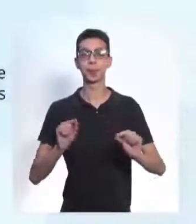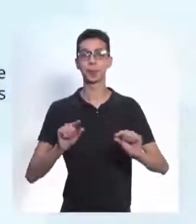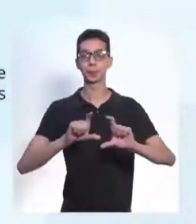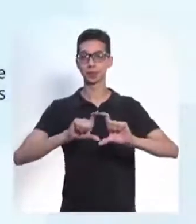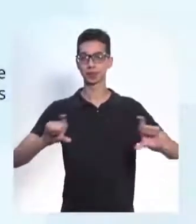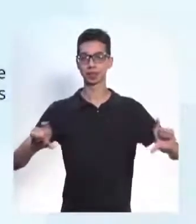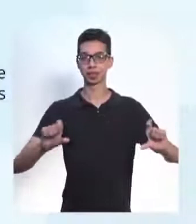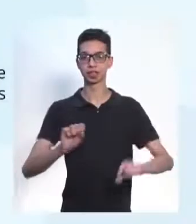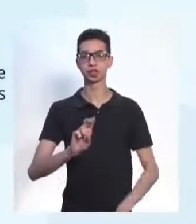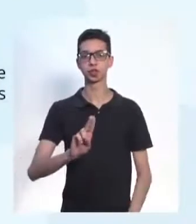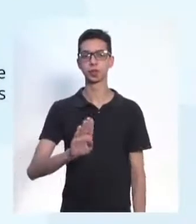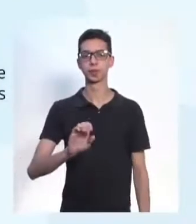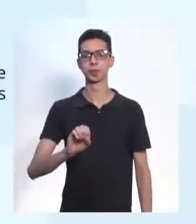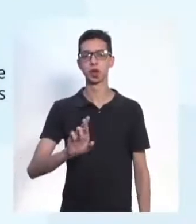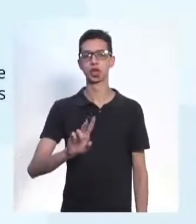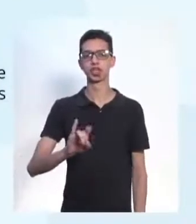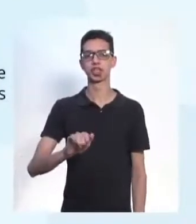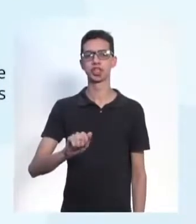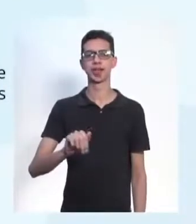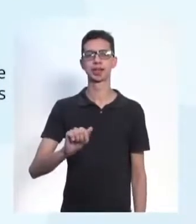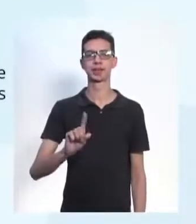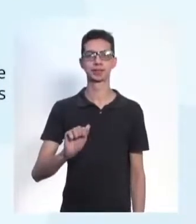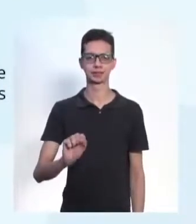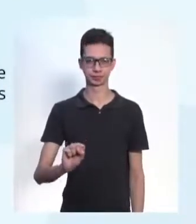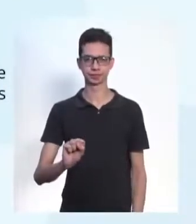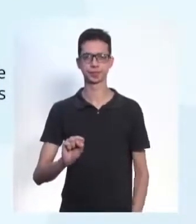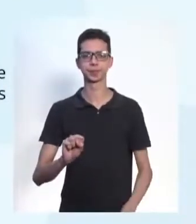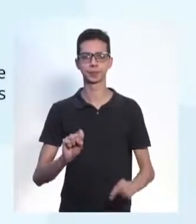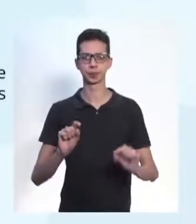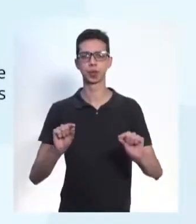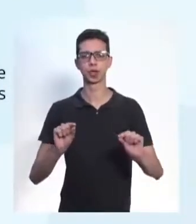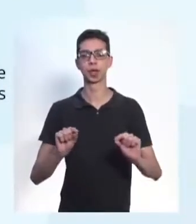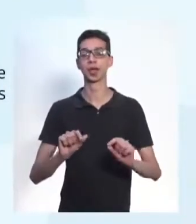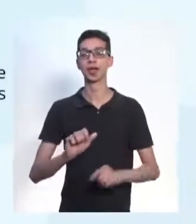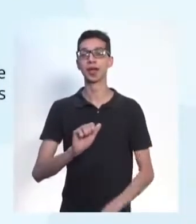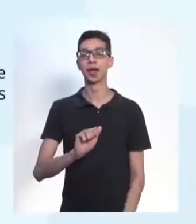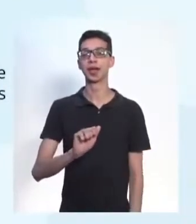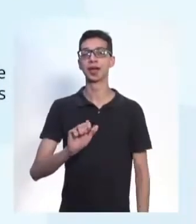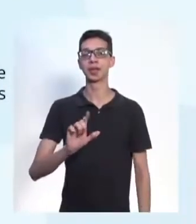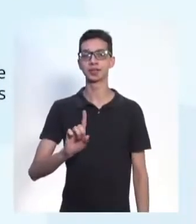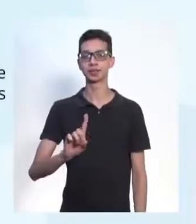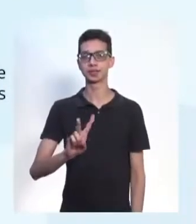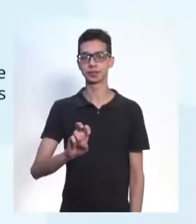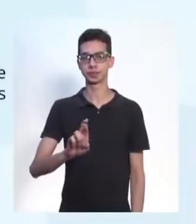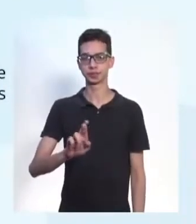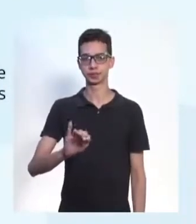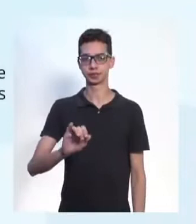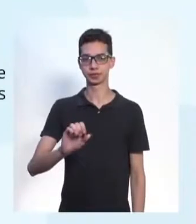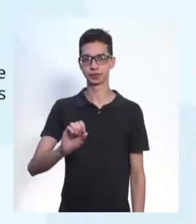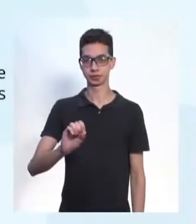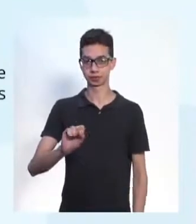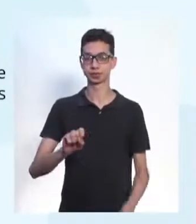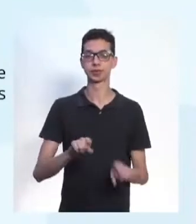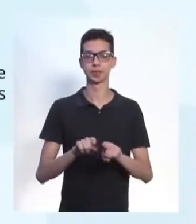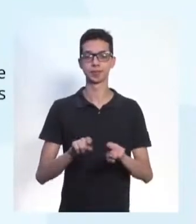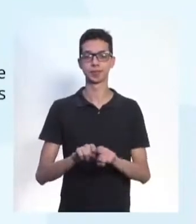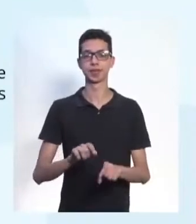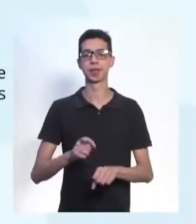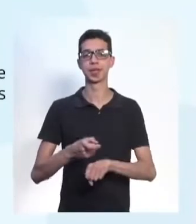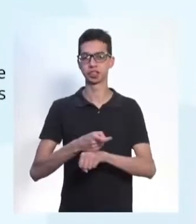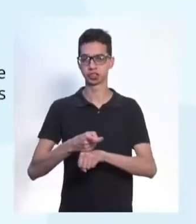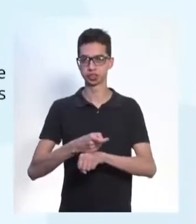adverbiais e adjetivas. Habilidade. Inferir efeitos de sentido provocados pelo uso de recursos de coesão